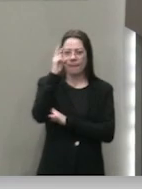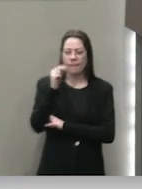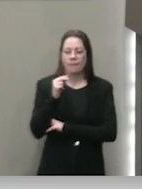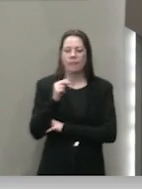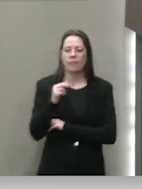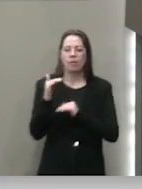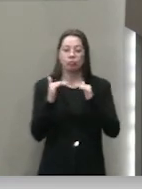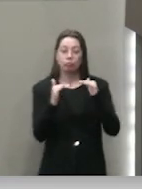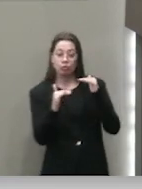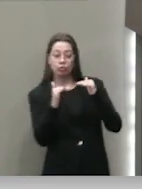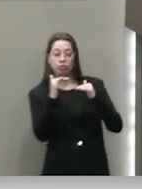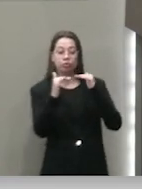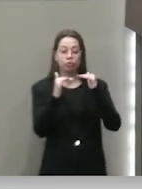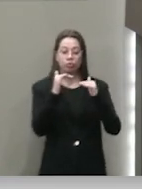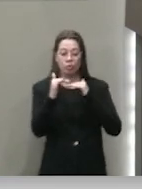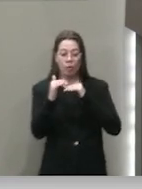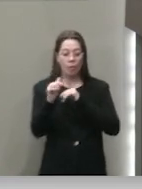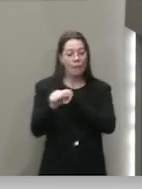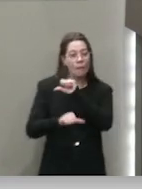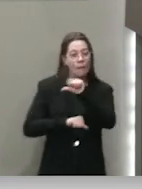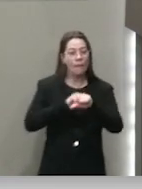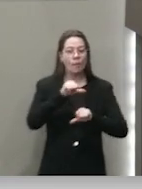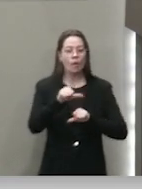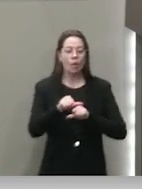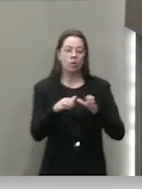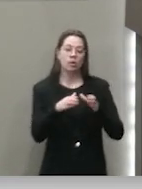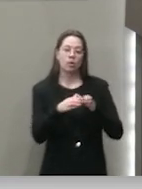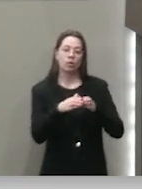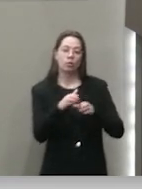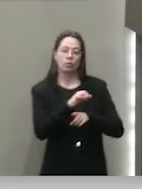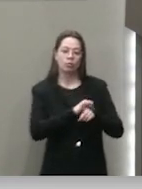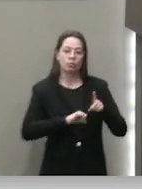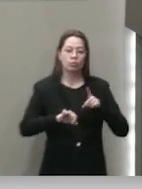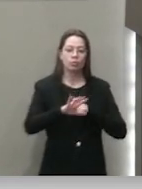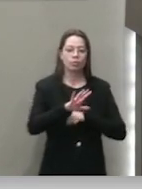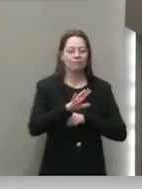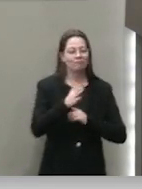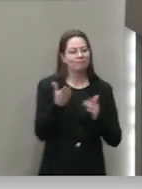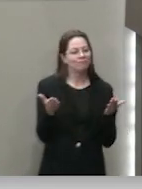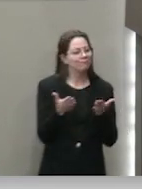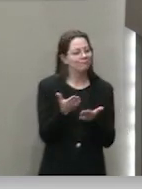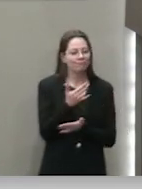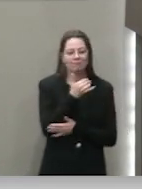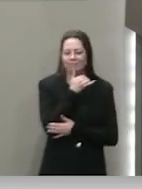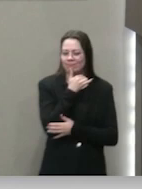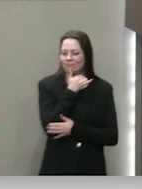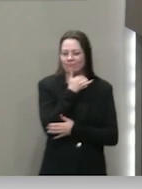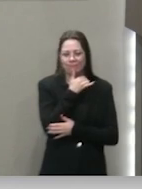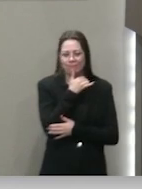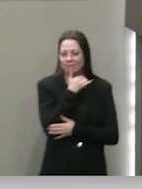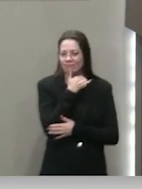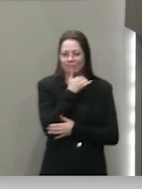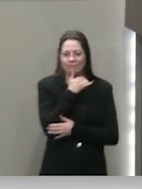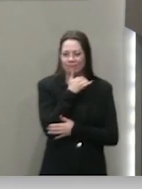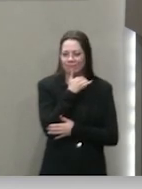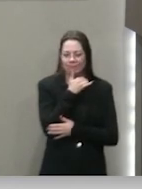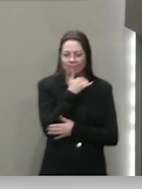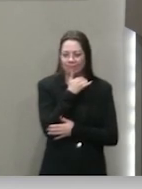se equiparava a mudar de classe social, Douglas. Hoje isso, infelizmente, não existe